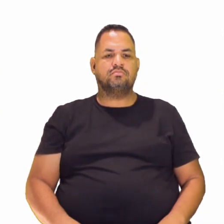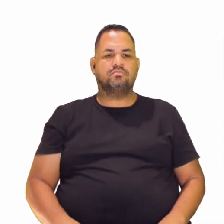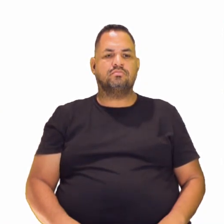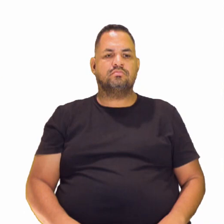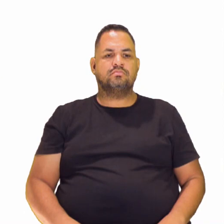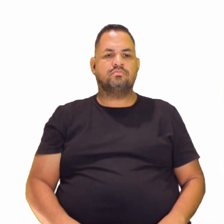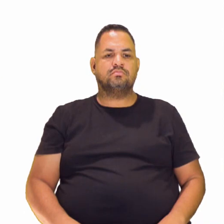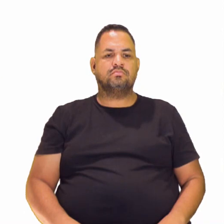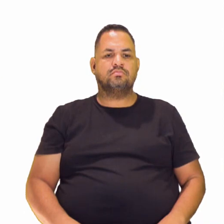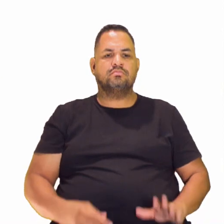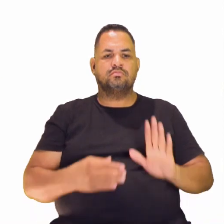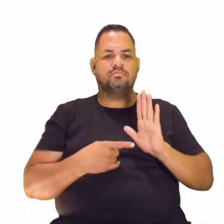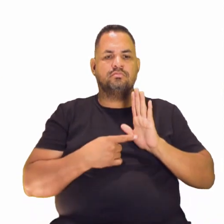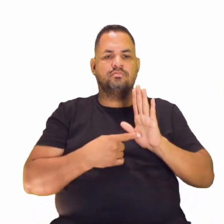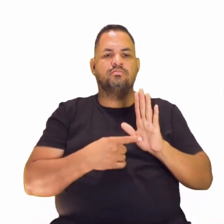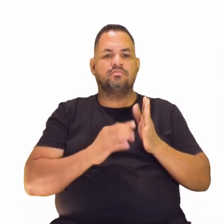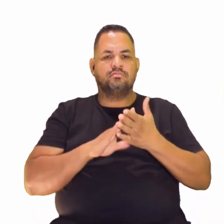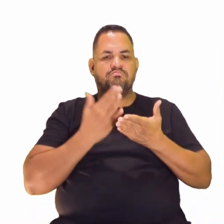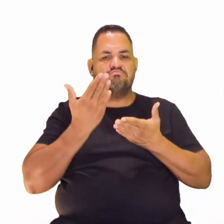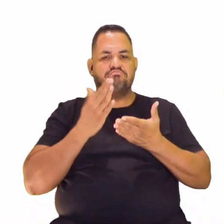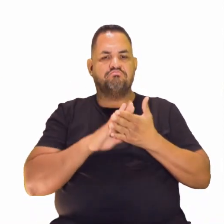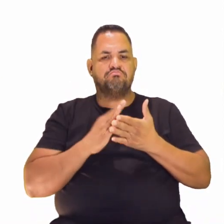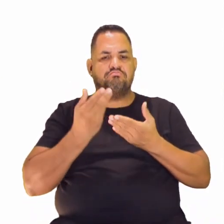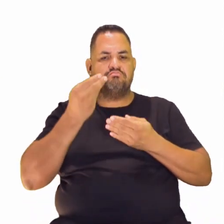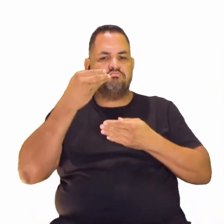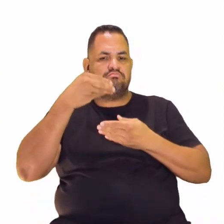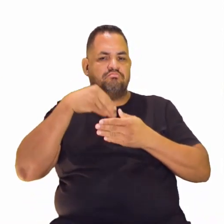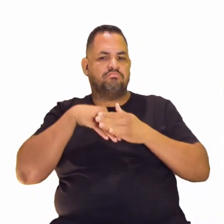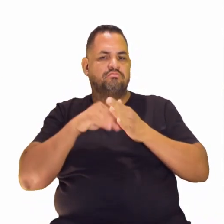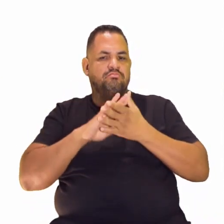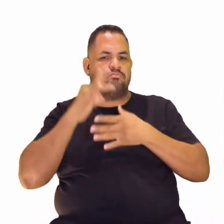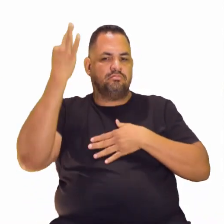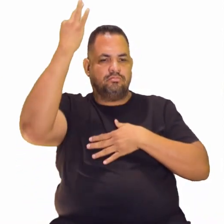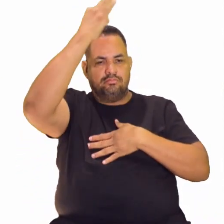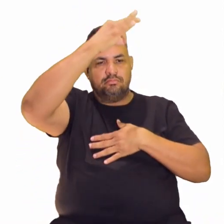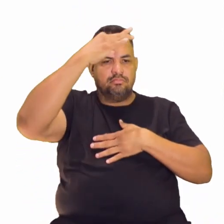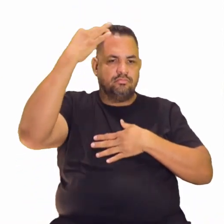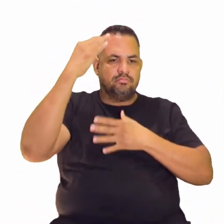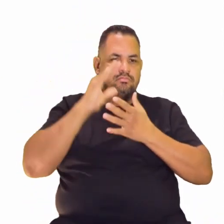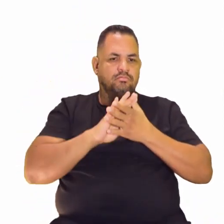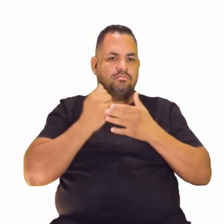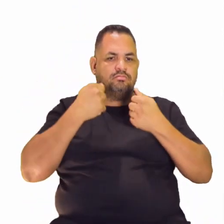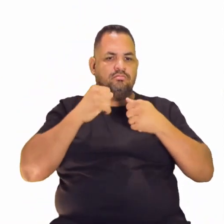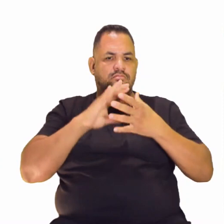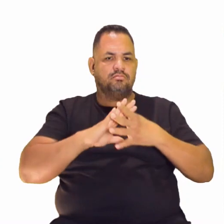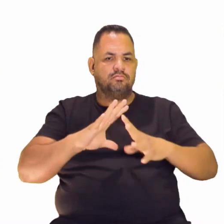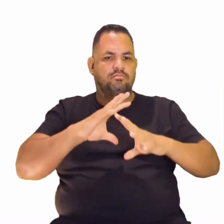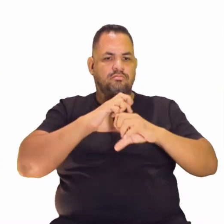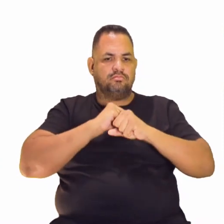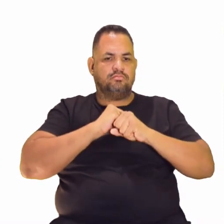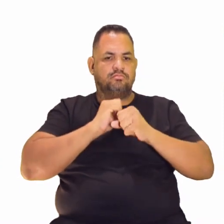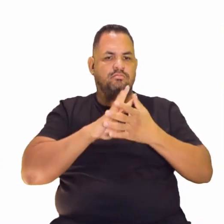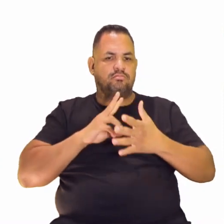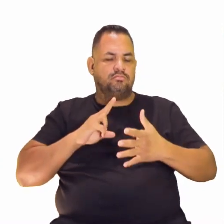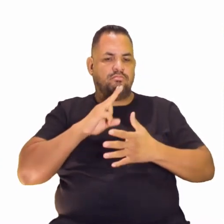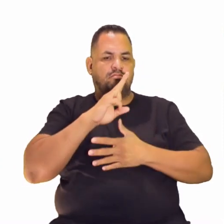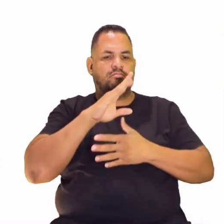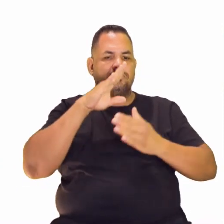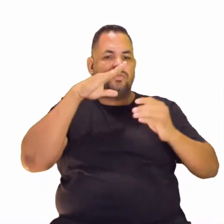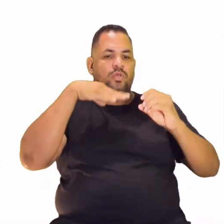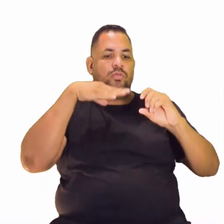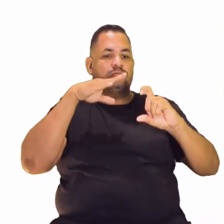Então, representando um disfarce para a incorporação dos espíritos e a possibilidade de